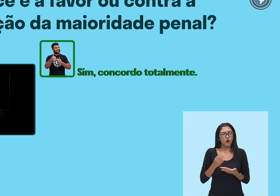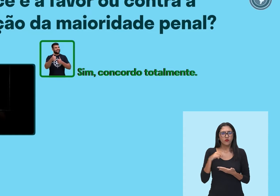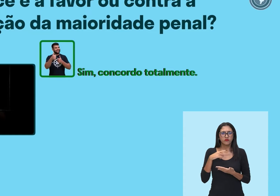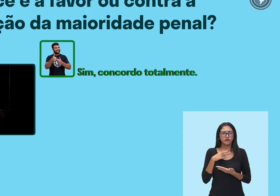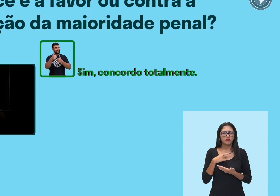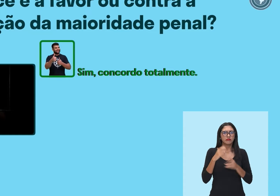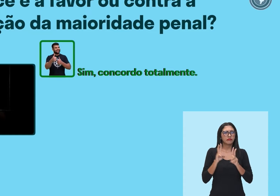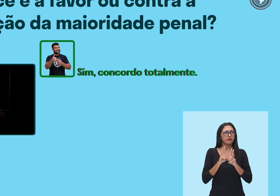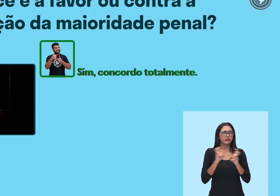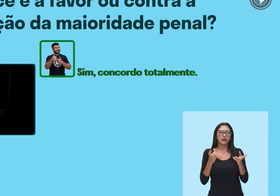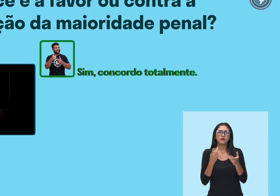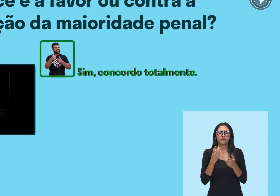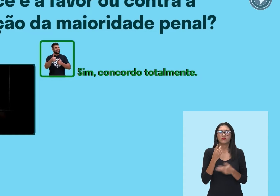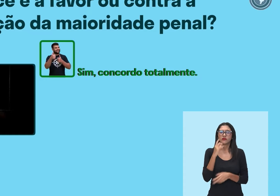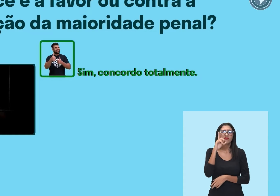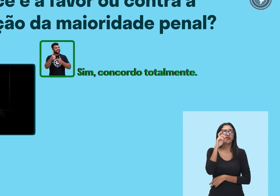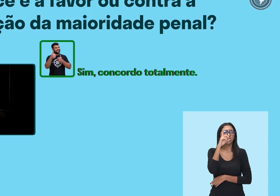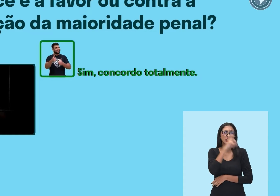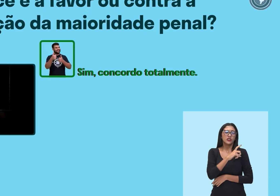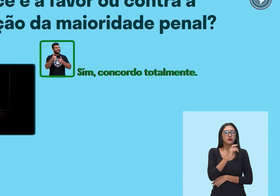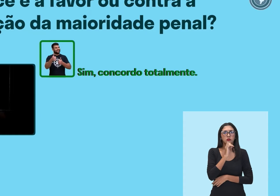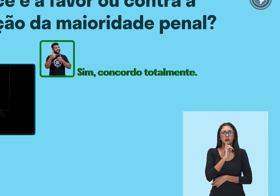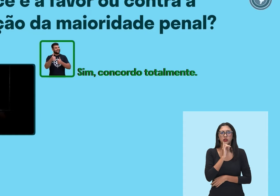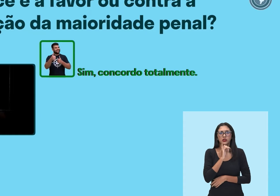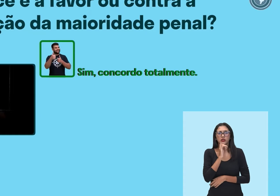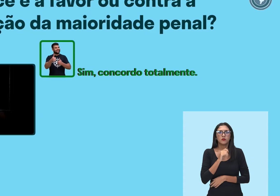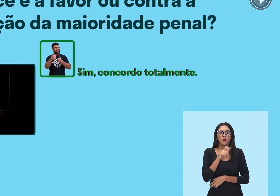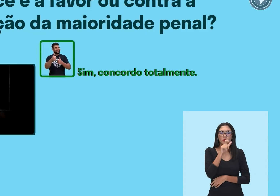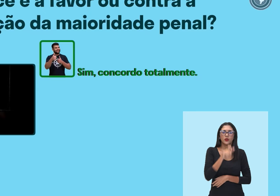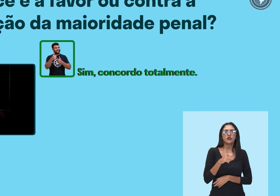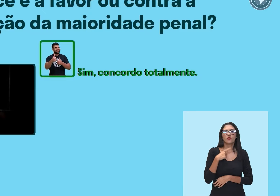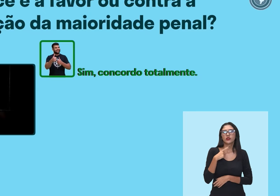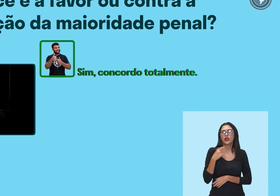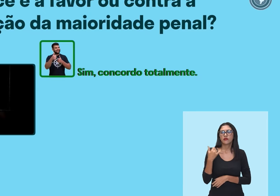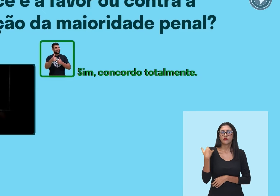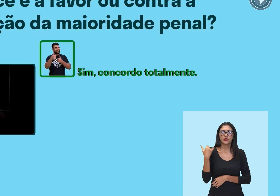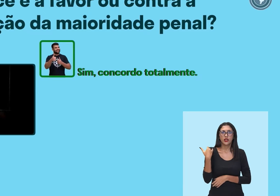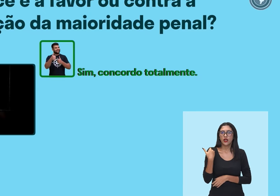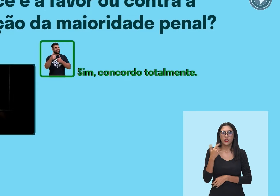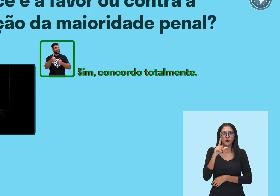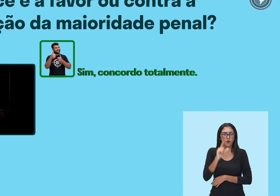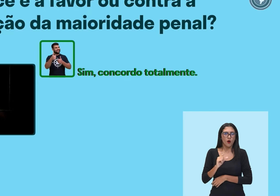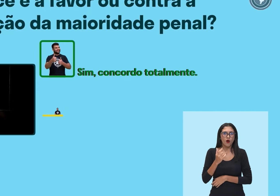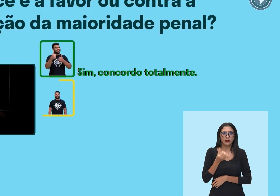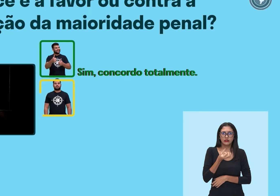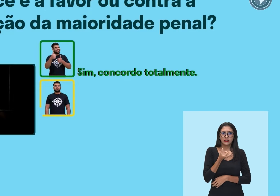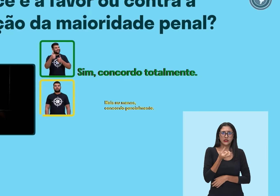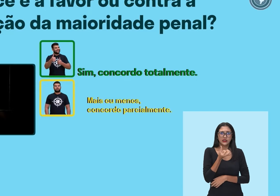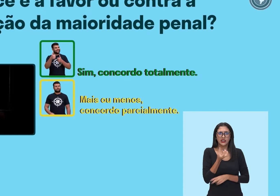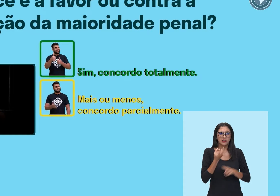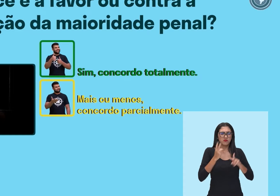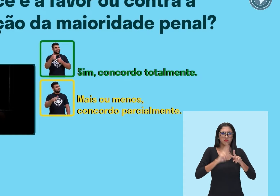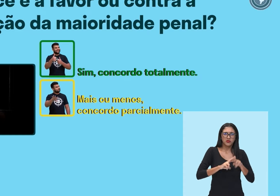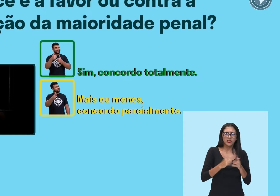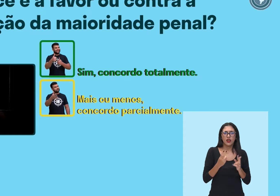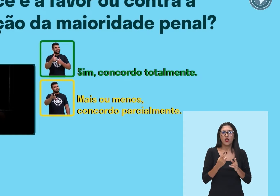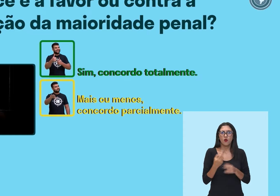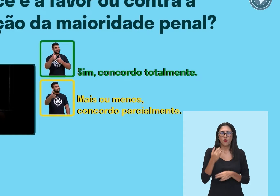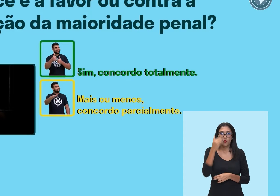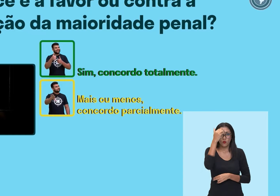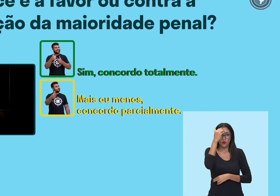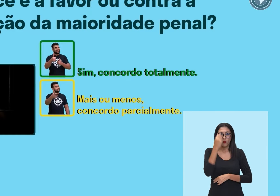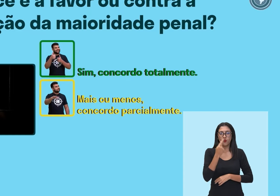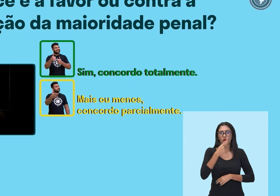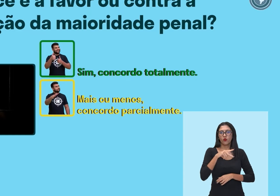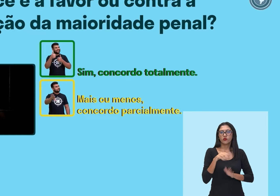colocar, no caso, pessoas com idade menor, levar para a cadeia, responder por seus crimes, você pode dizer que